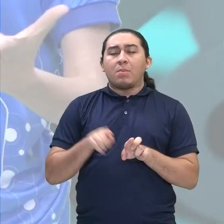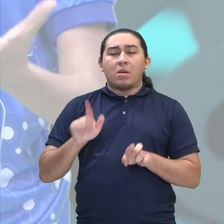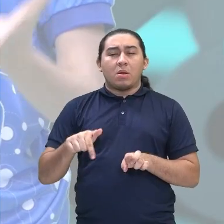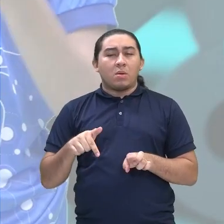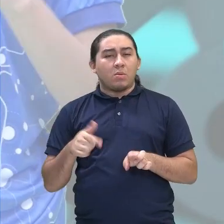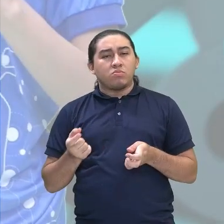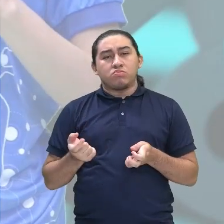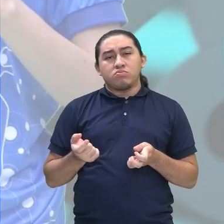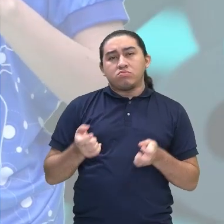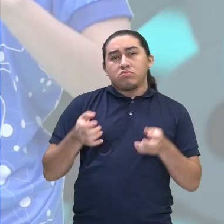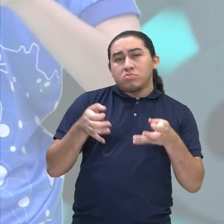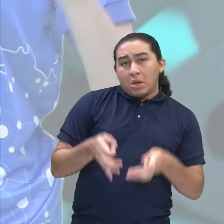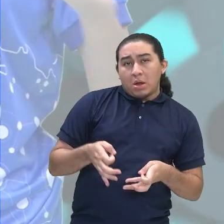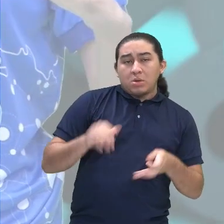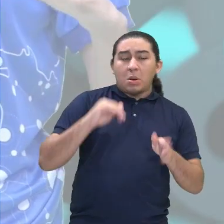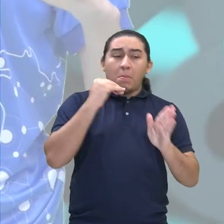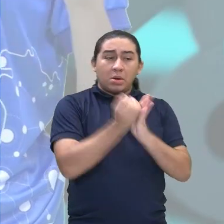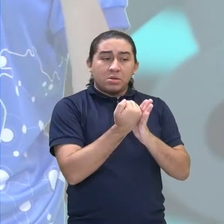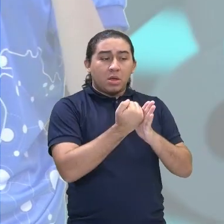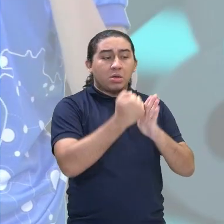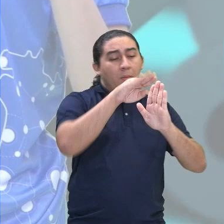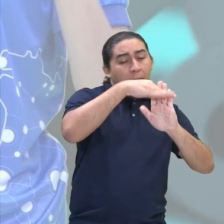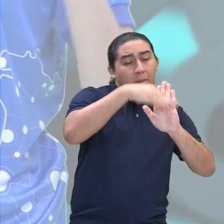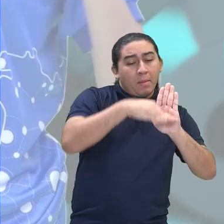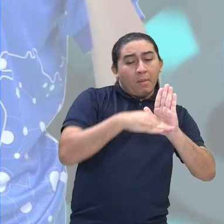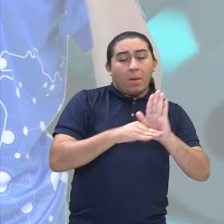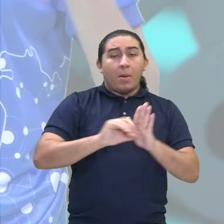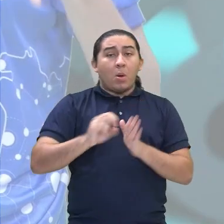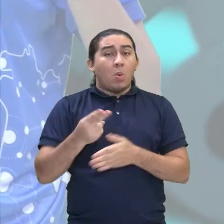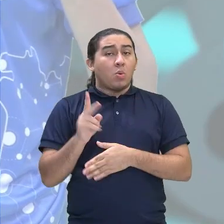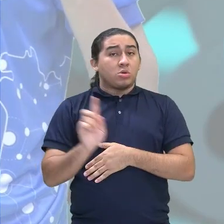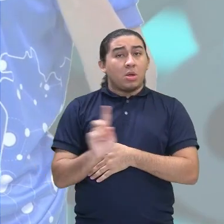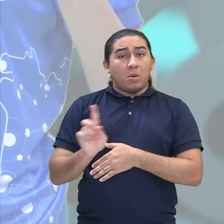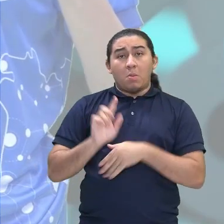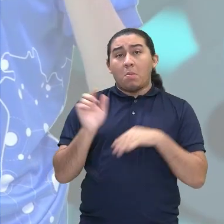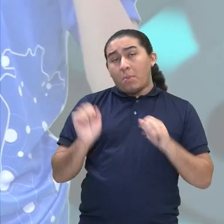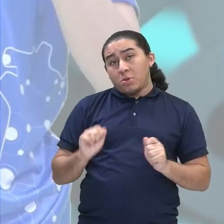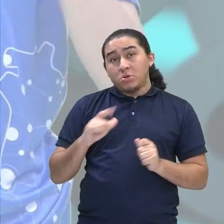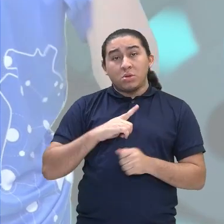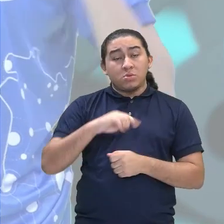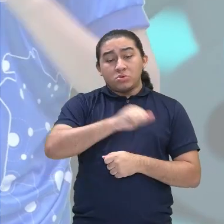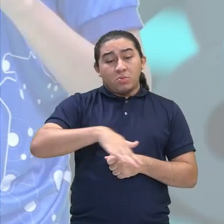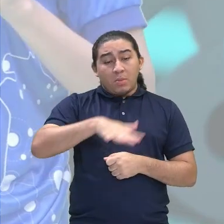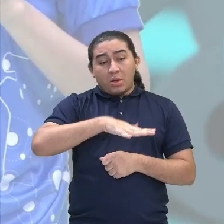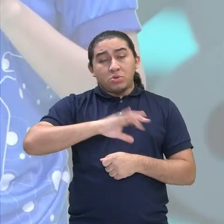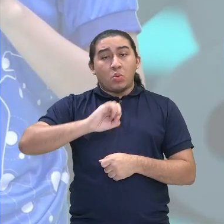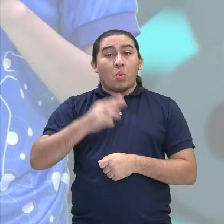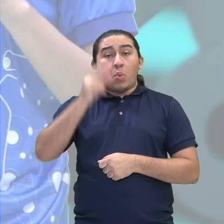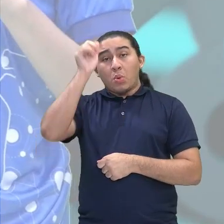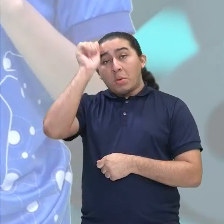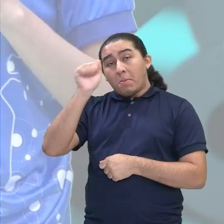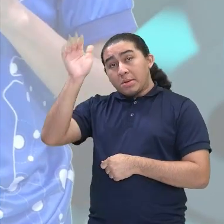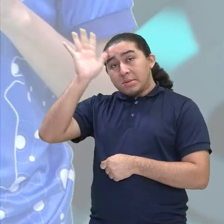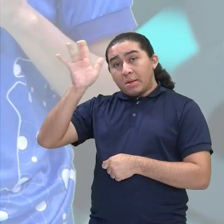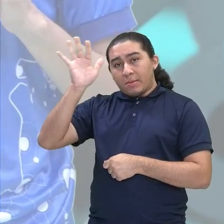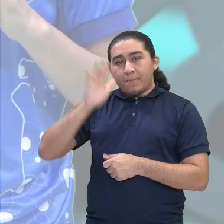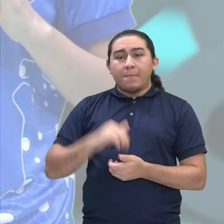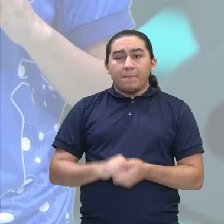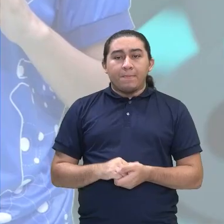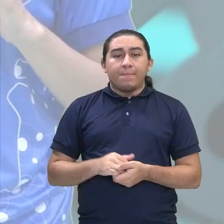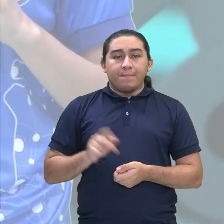direcionada ou não, limitando, podendo ser algo físico mesmo ou imaginário.